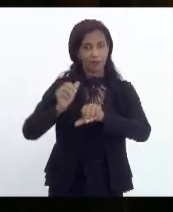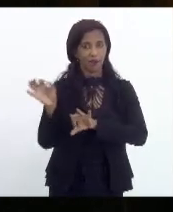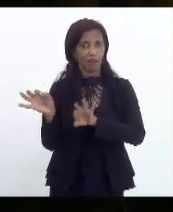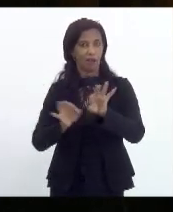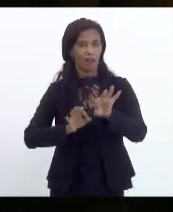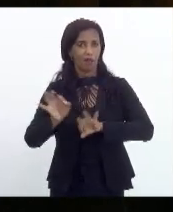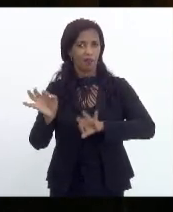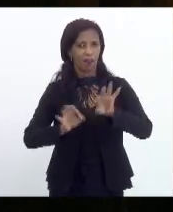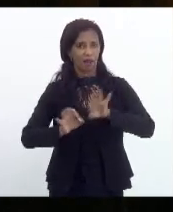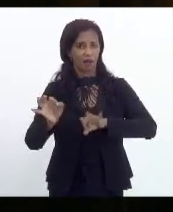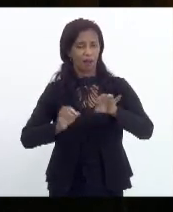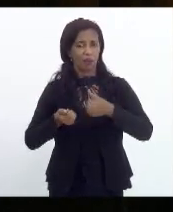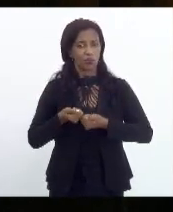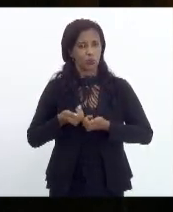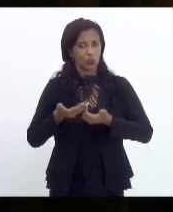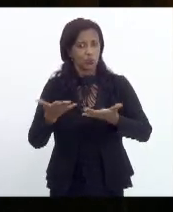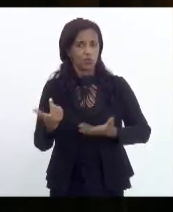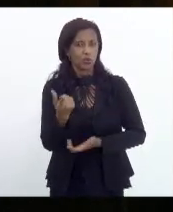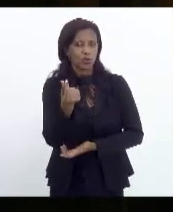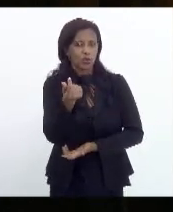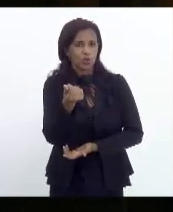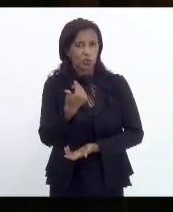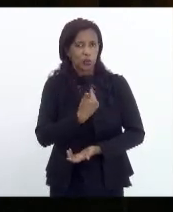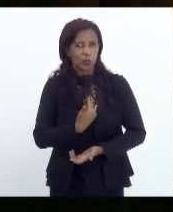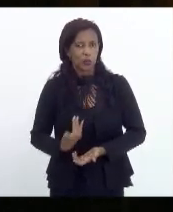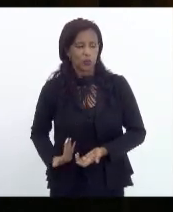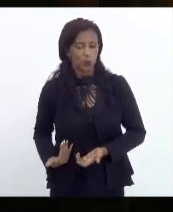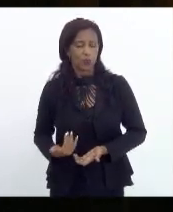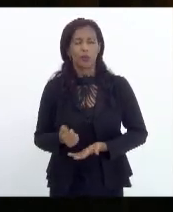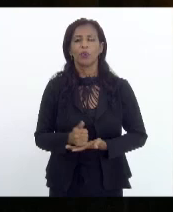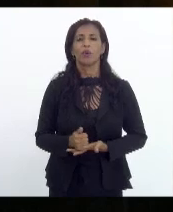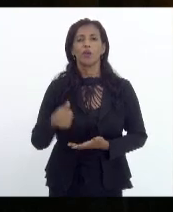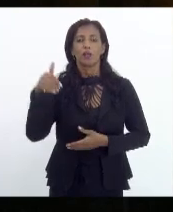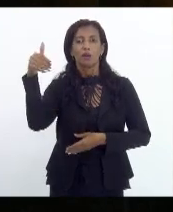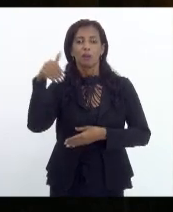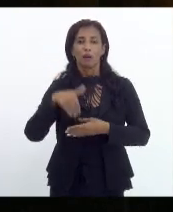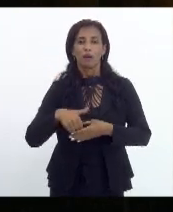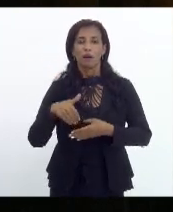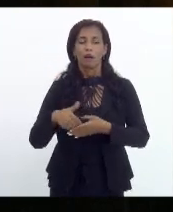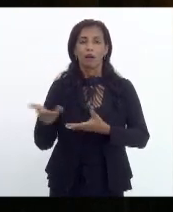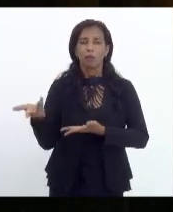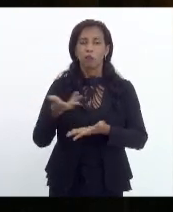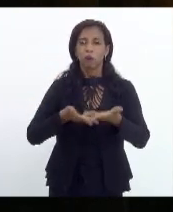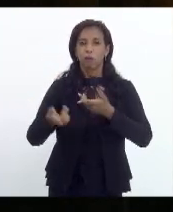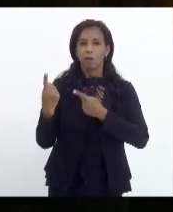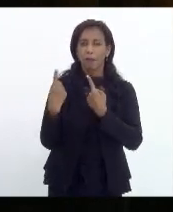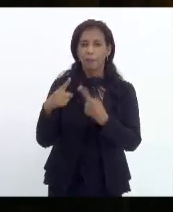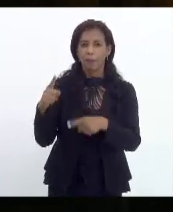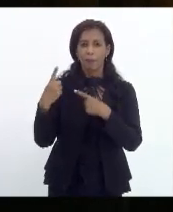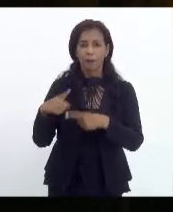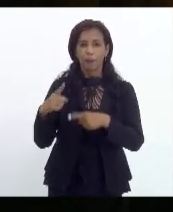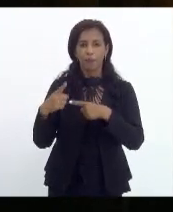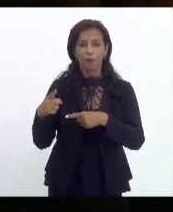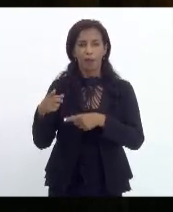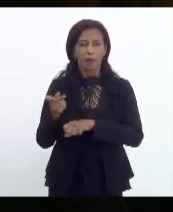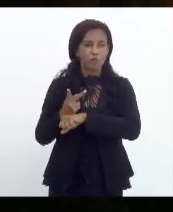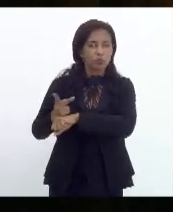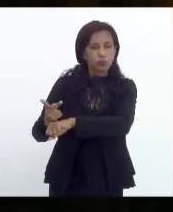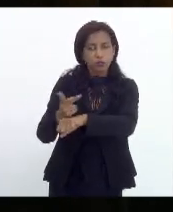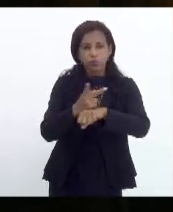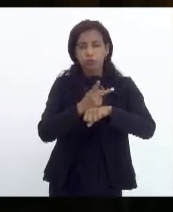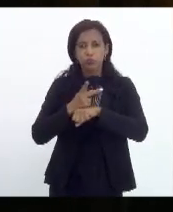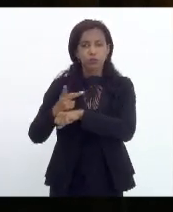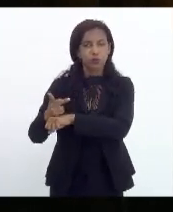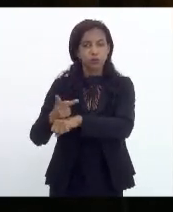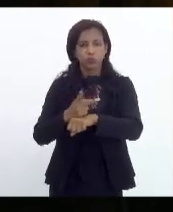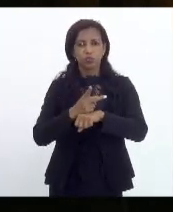forma de distribuir dinheiro público usado nas campanhas eleitorais tem provocado uma corrida dos partidos